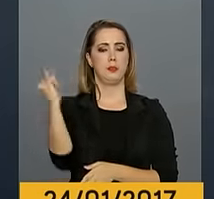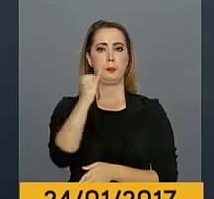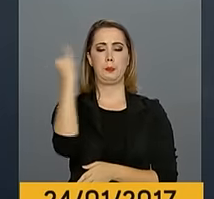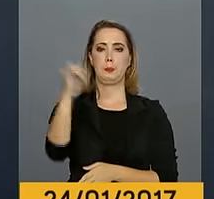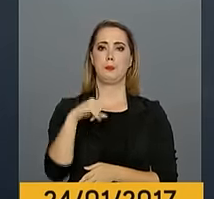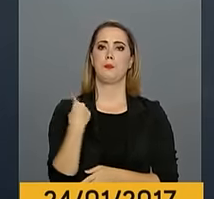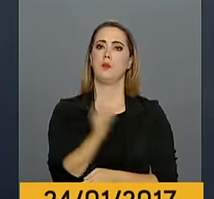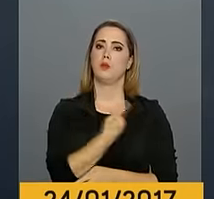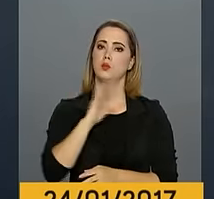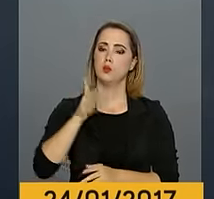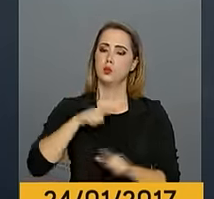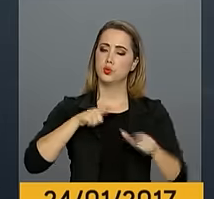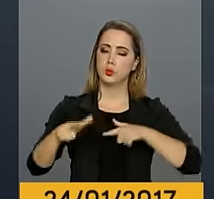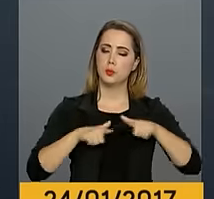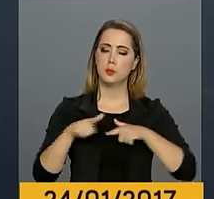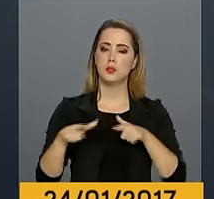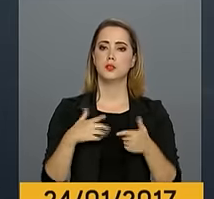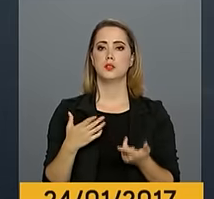as providências